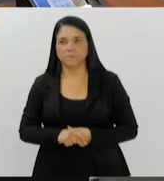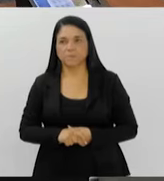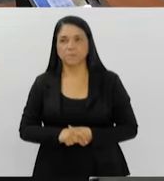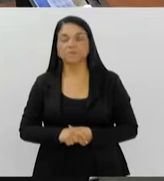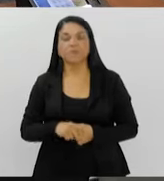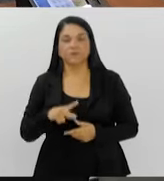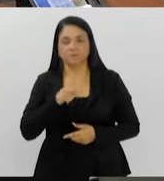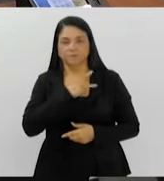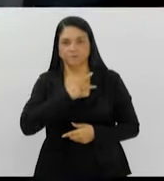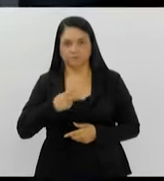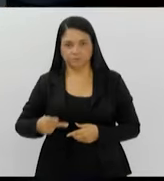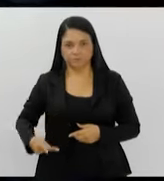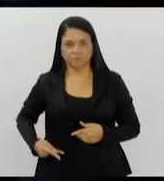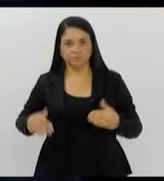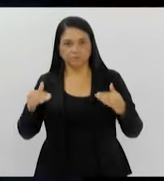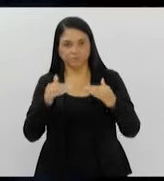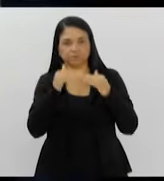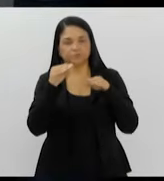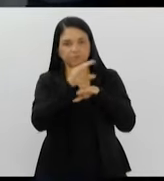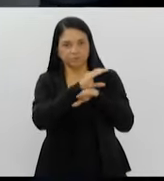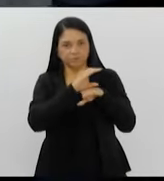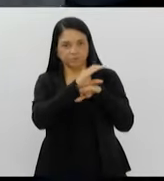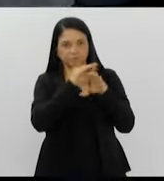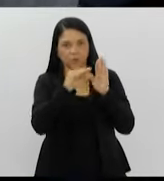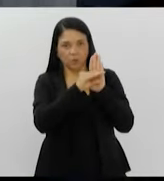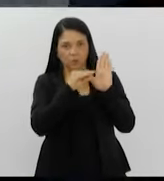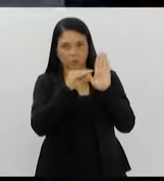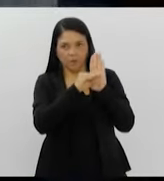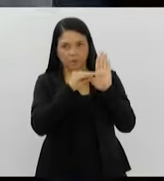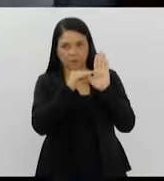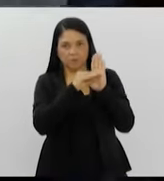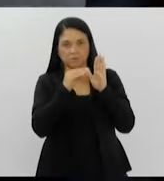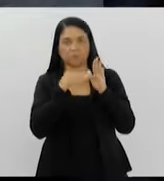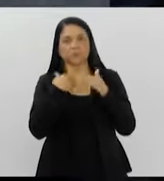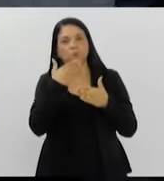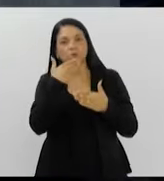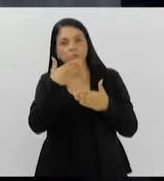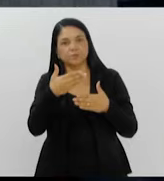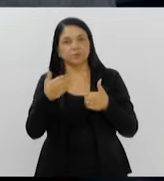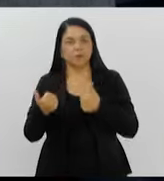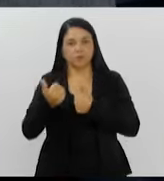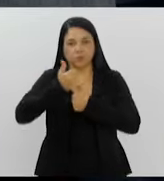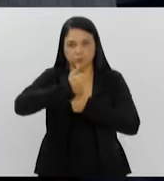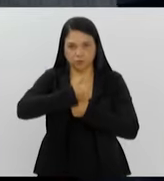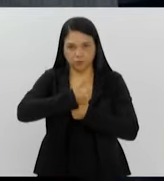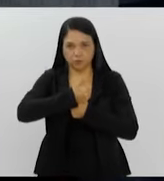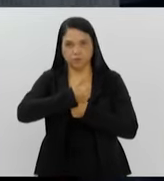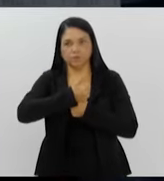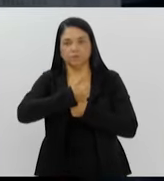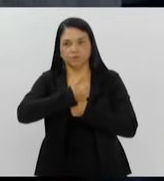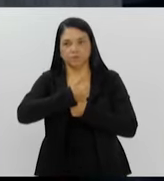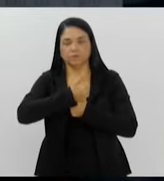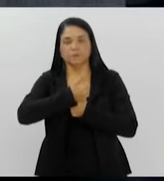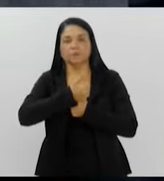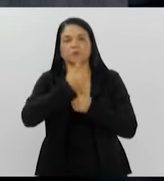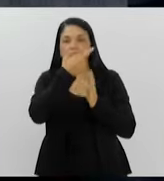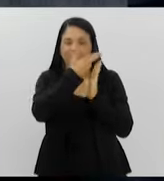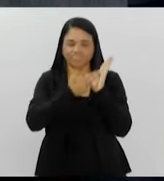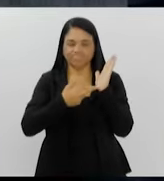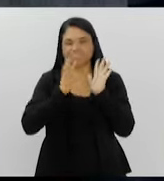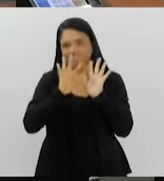Presidente constitucionalidade com emenda optando pelo substitutivo é conforme a final de redação